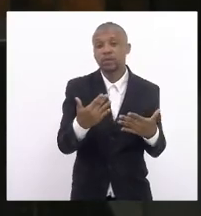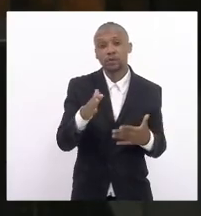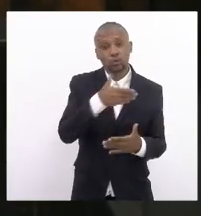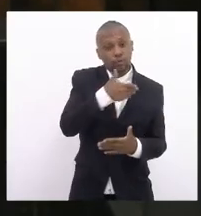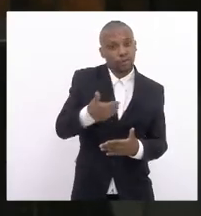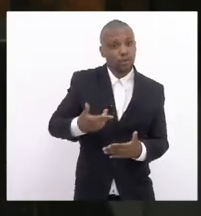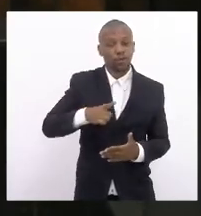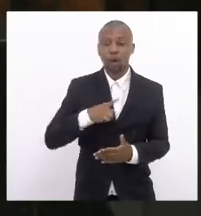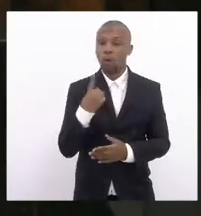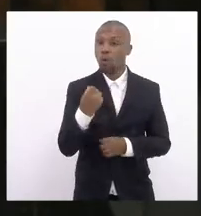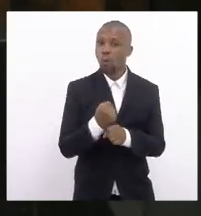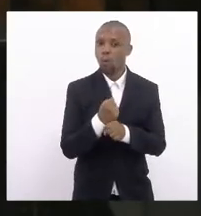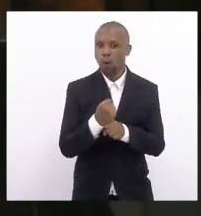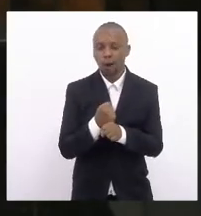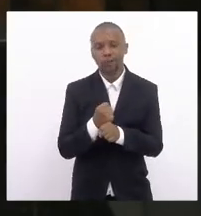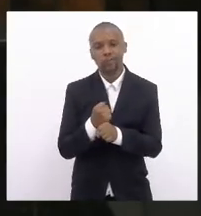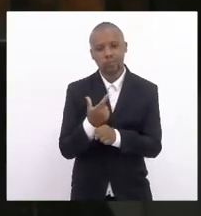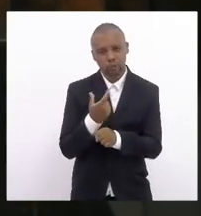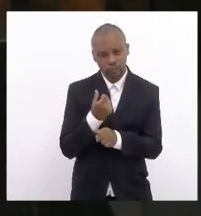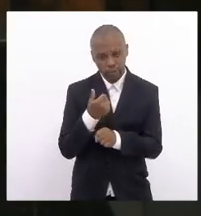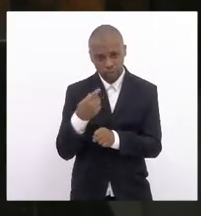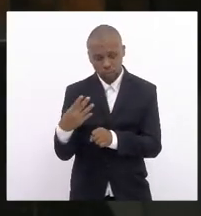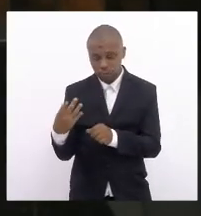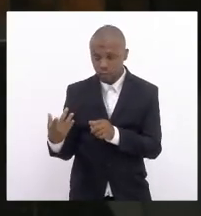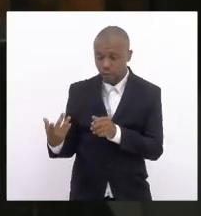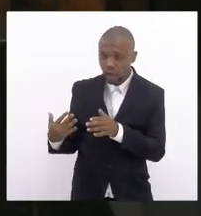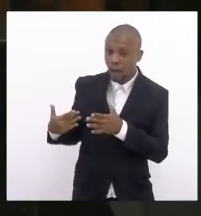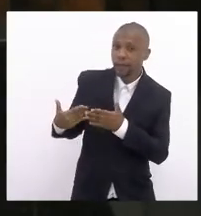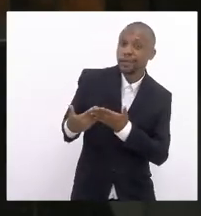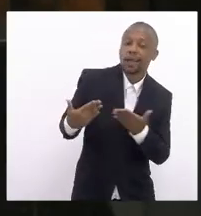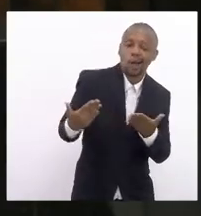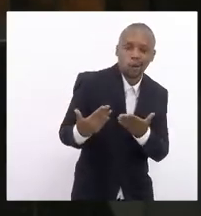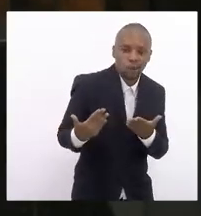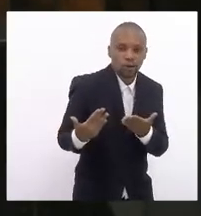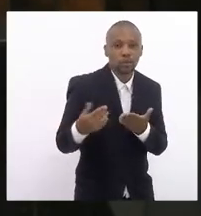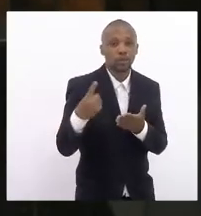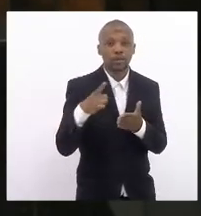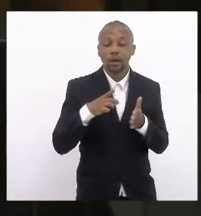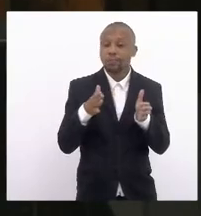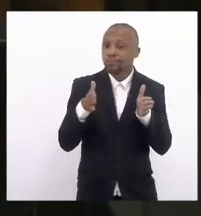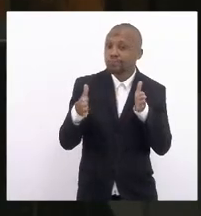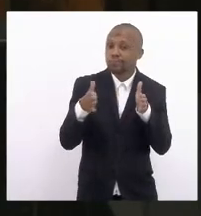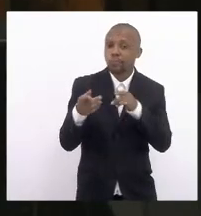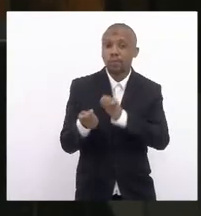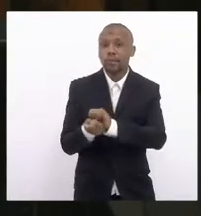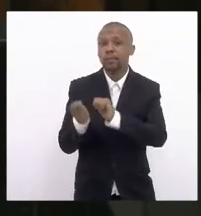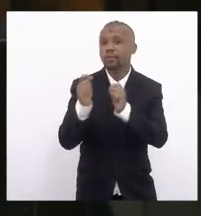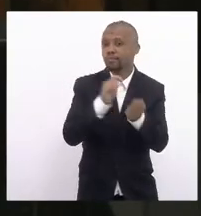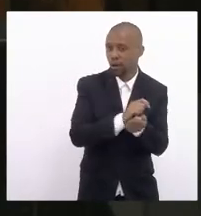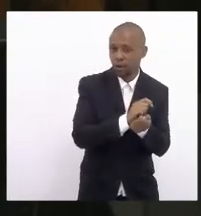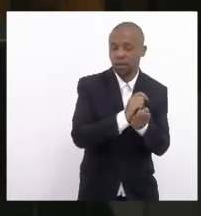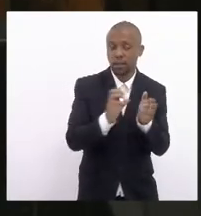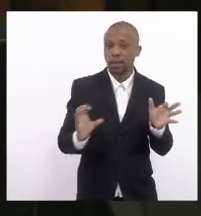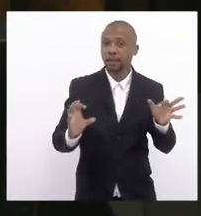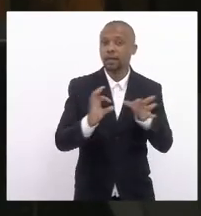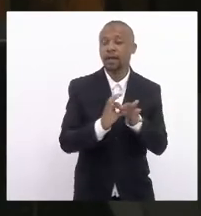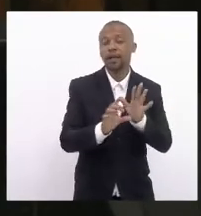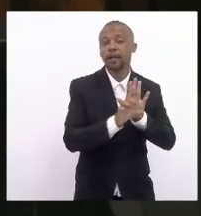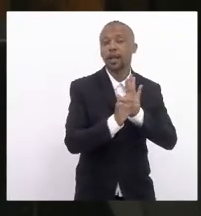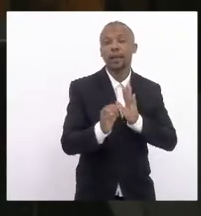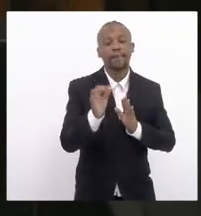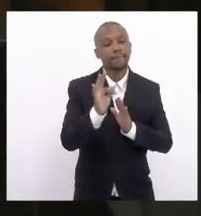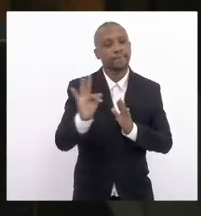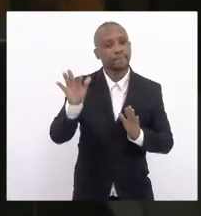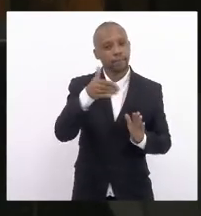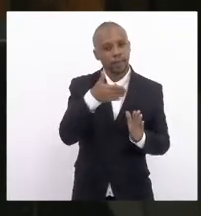2014, para fazer a adaptação dos seus planos estaduais de educação à lei federal. Isso nunca aconteceu no Rio de Janeiro. Aliás, o